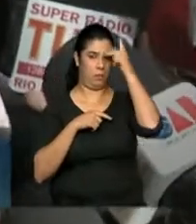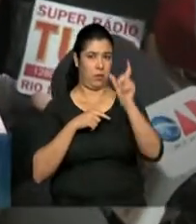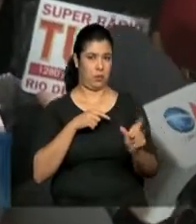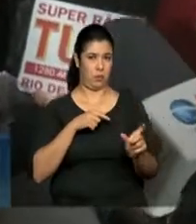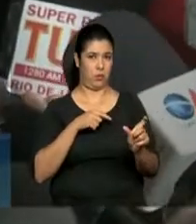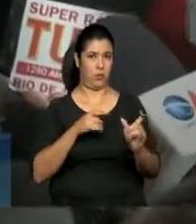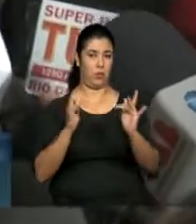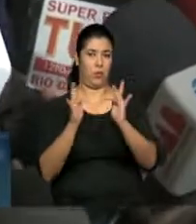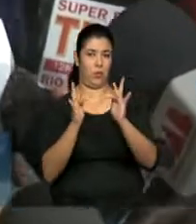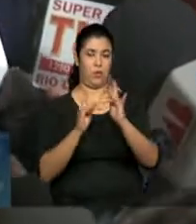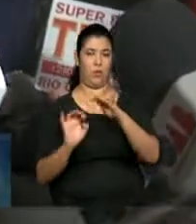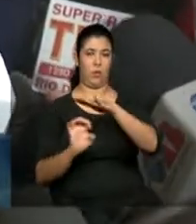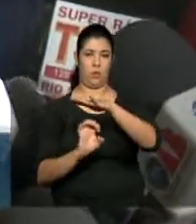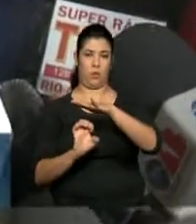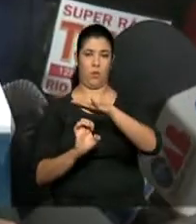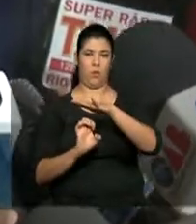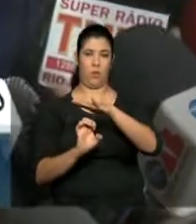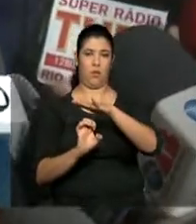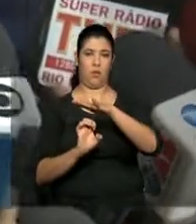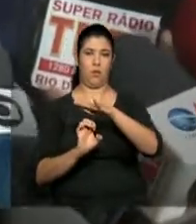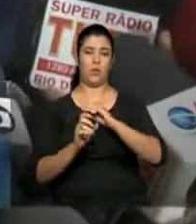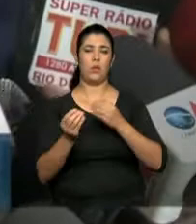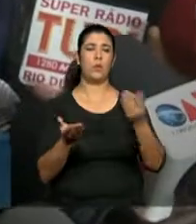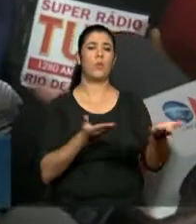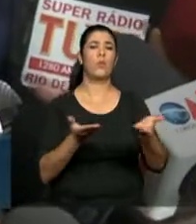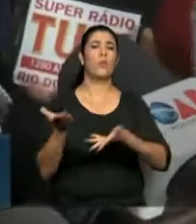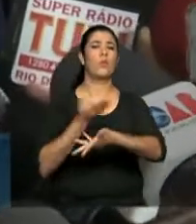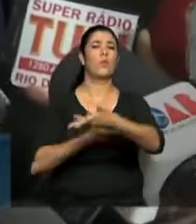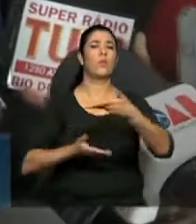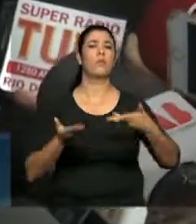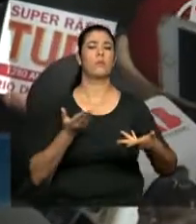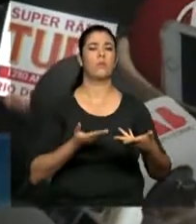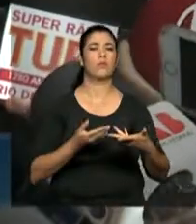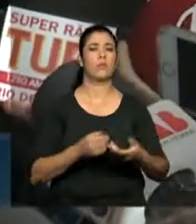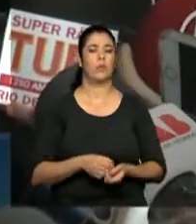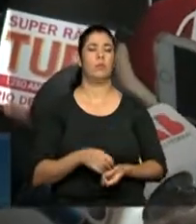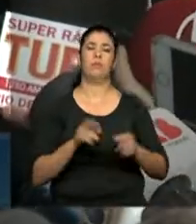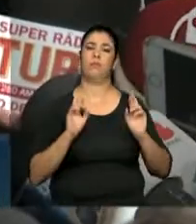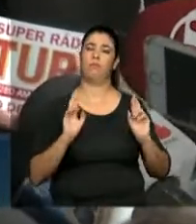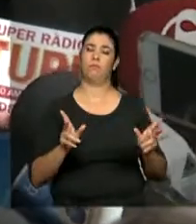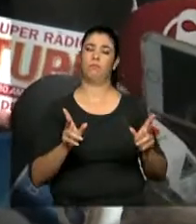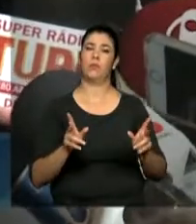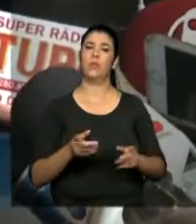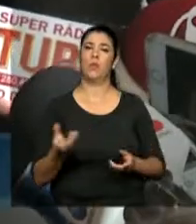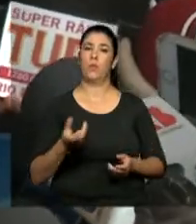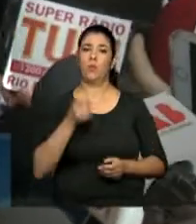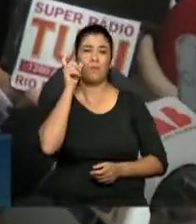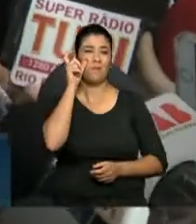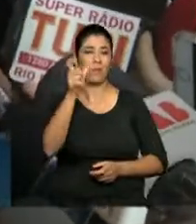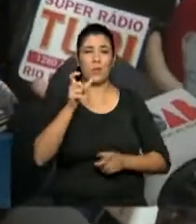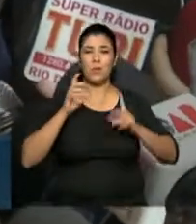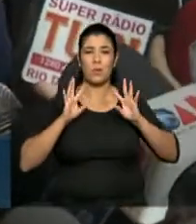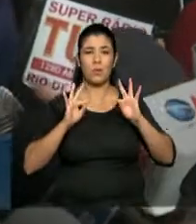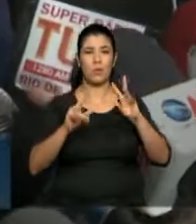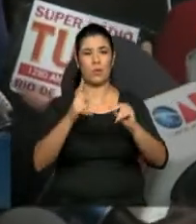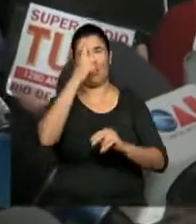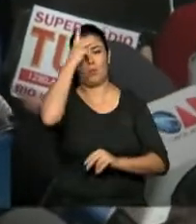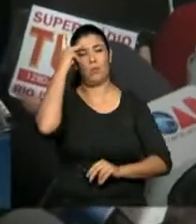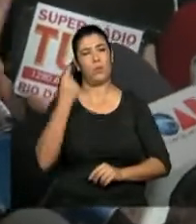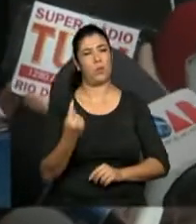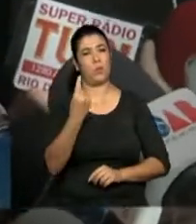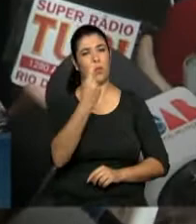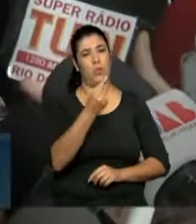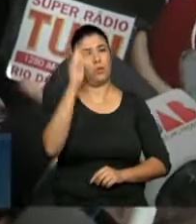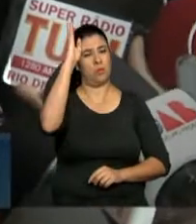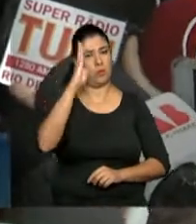o empresário. Qual é a relação com o cidadão e o empresário hoje? E isso interessa a todos nós, a cada um de nós